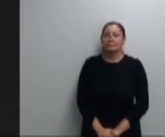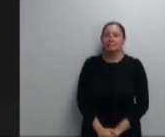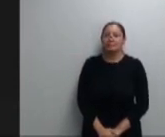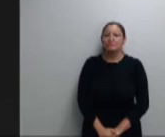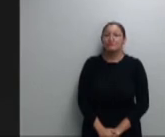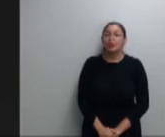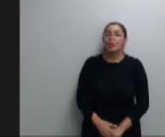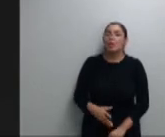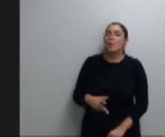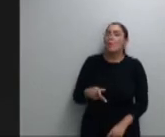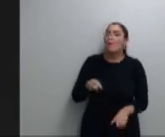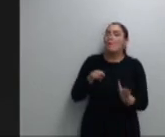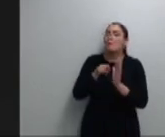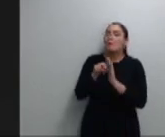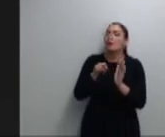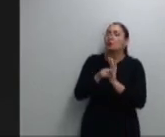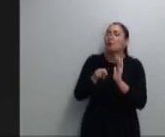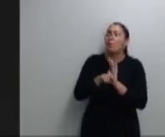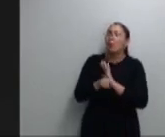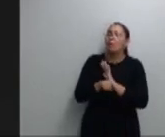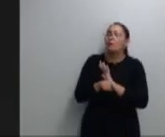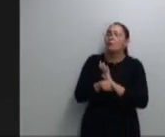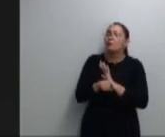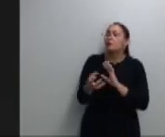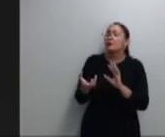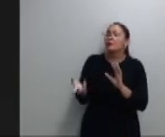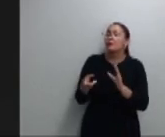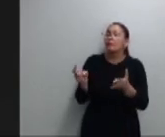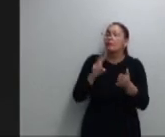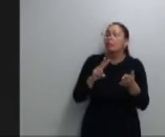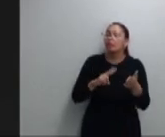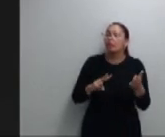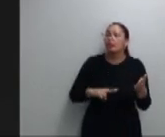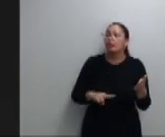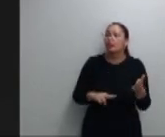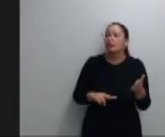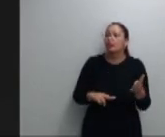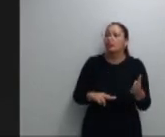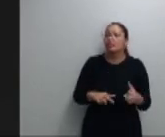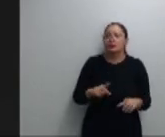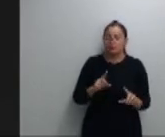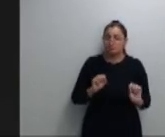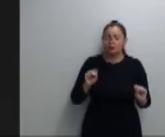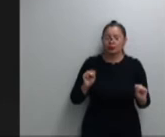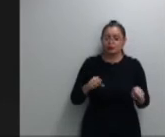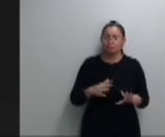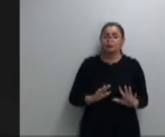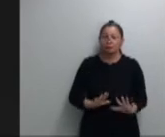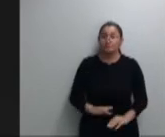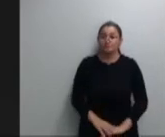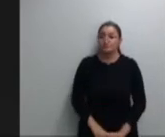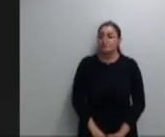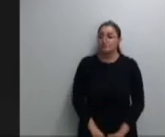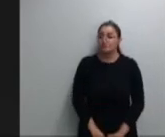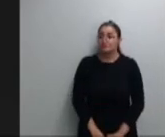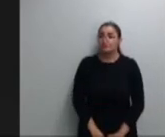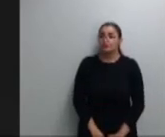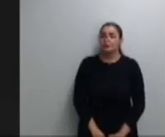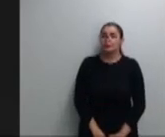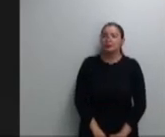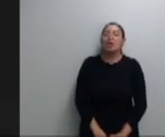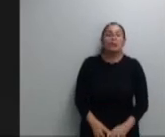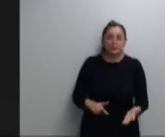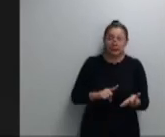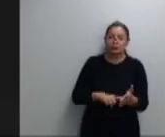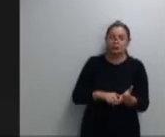a ambos se dispenso a leitura do relatório. Sim, ministro. Pelos recorrentes, sim. De acordo, excelência